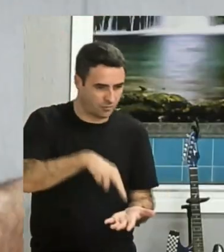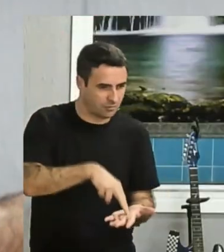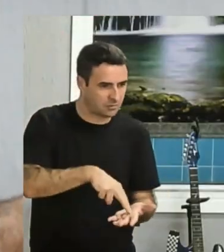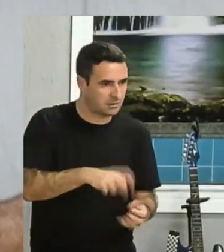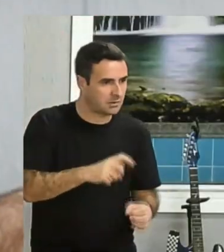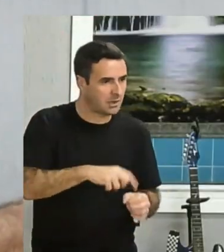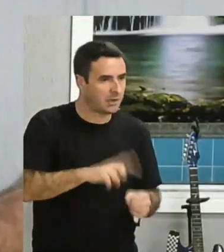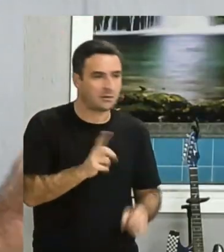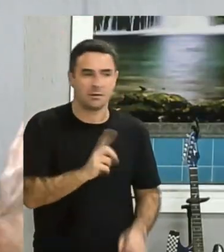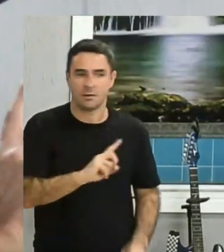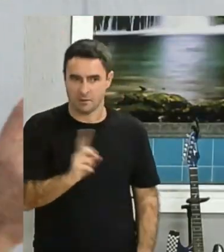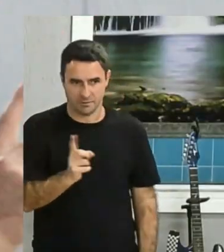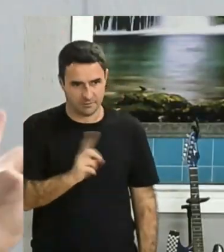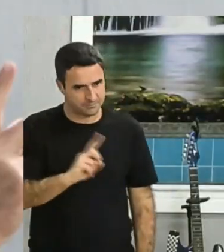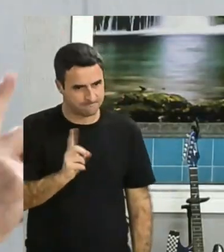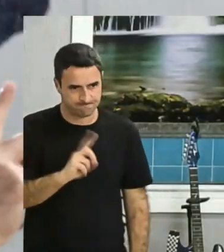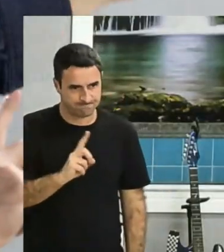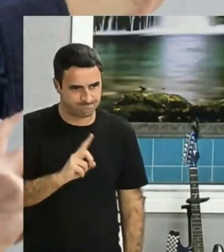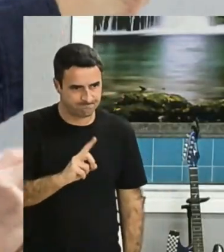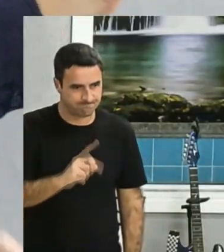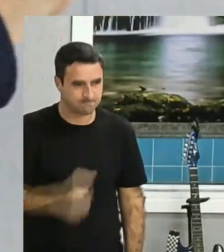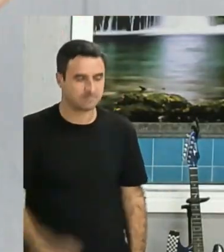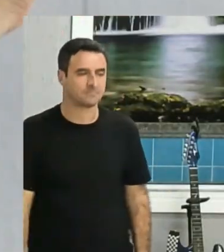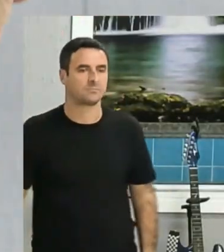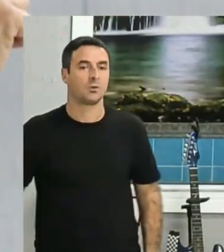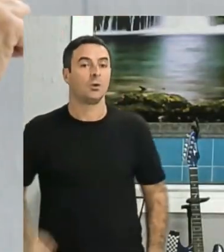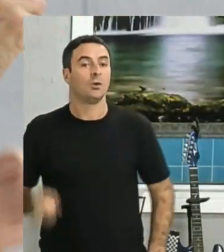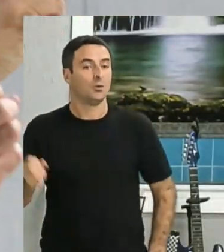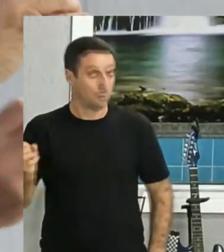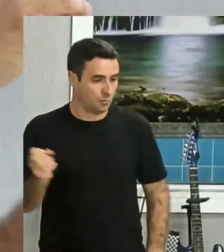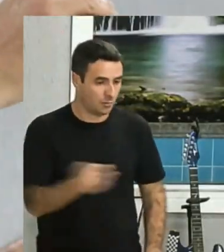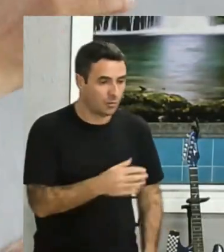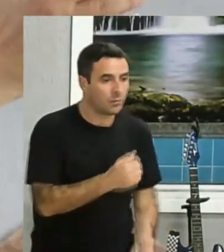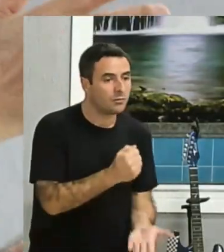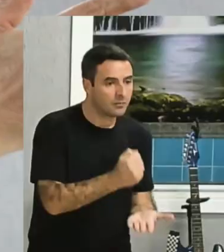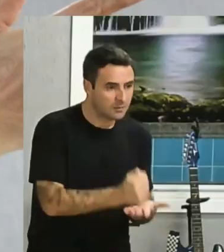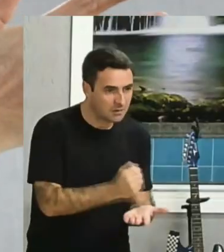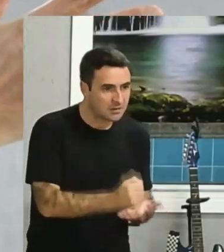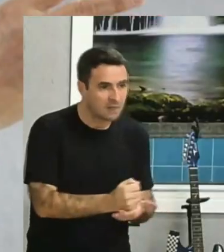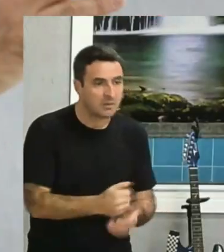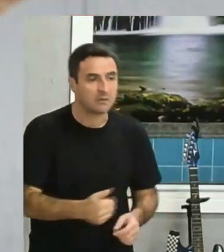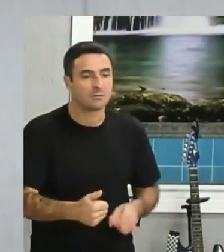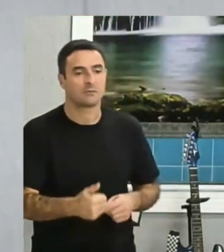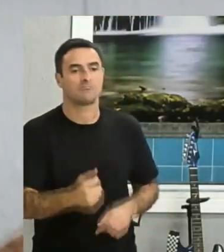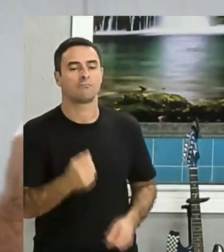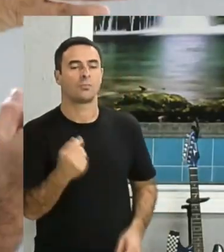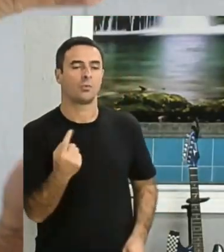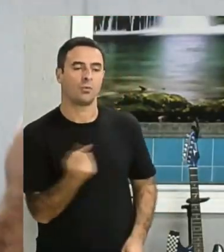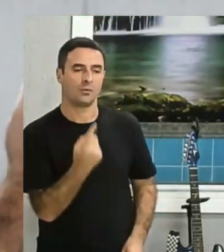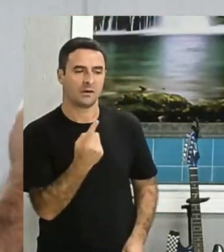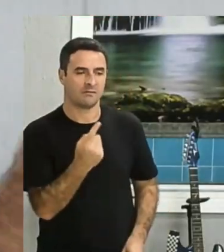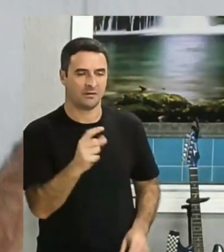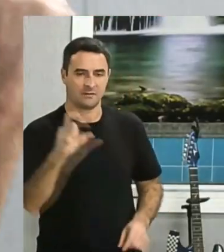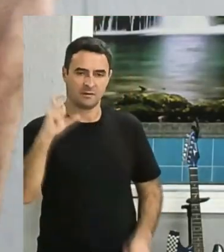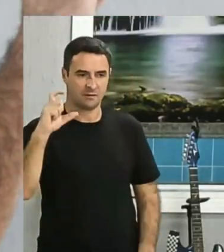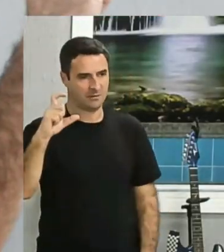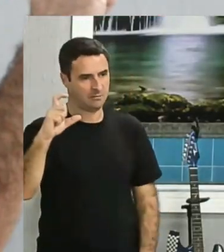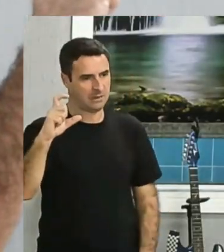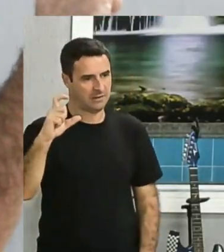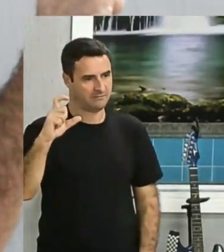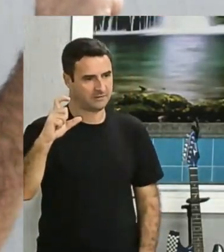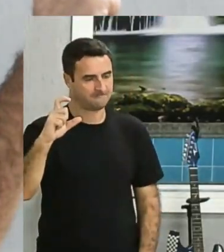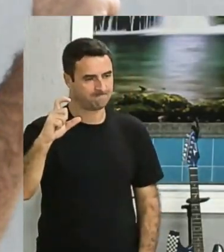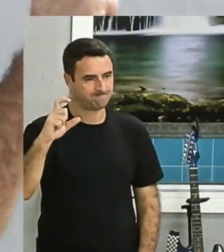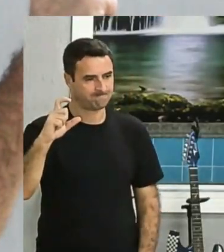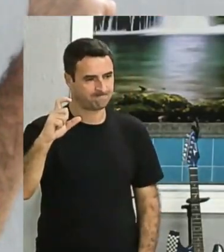Essa é a única vez no Novo Testamento que aparece essa versão, essa palavra. E me permita aqui, queria-te remera,